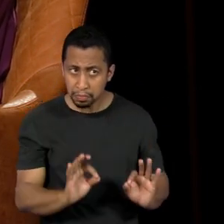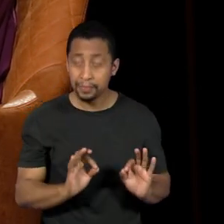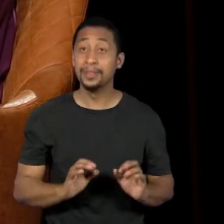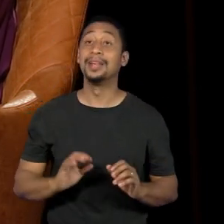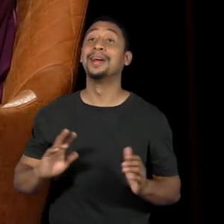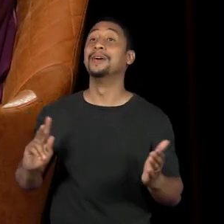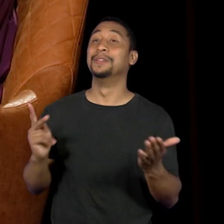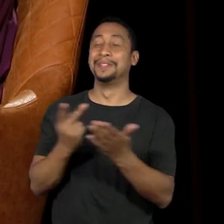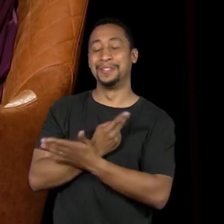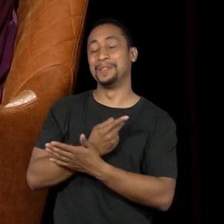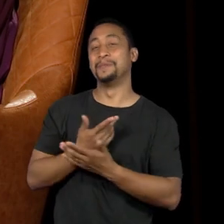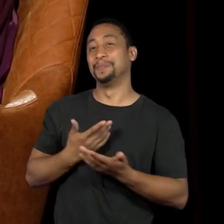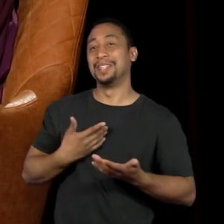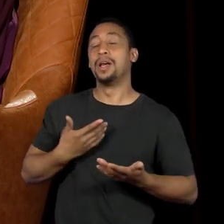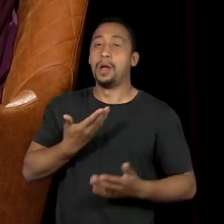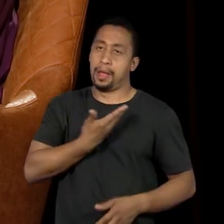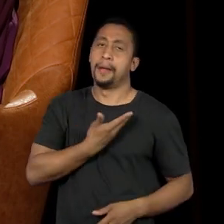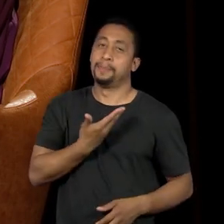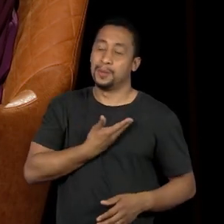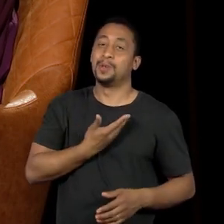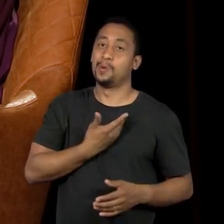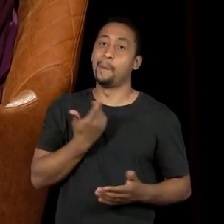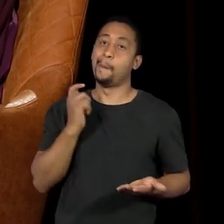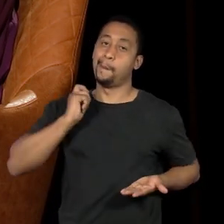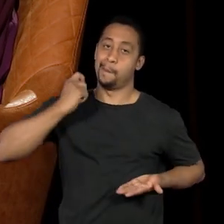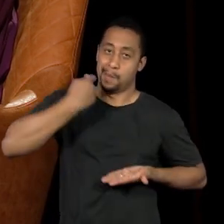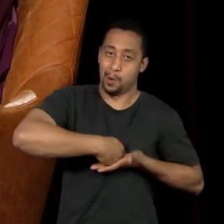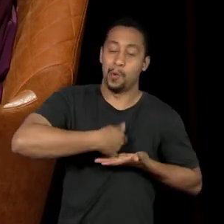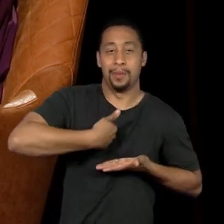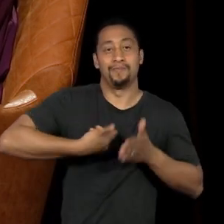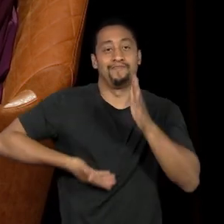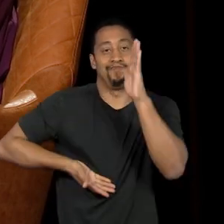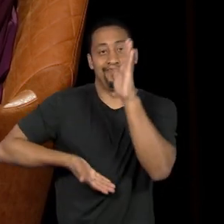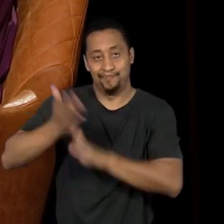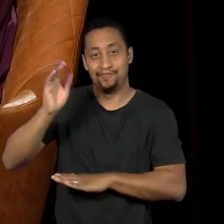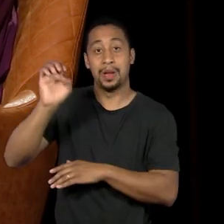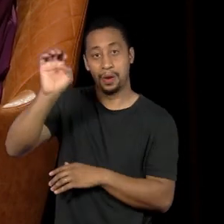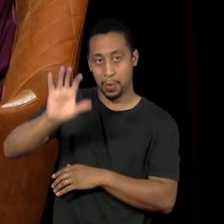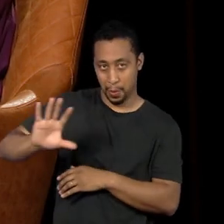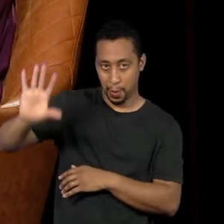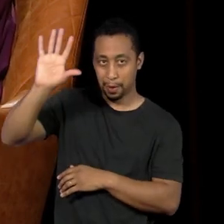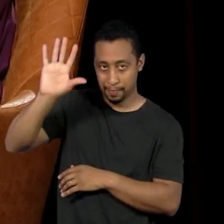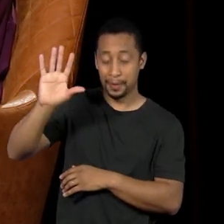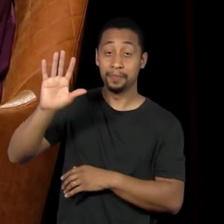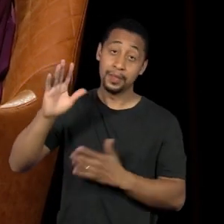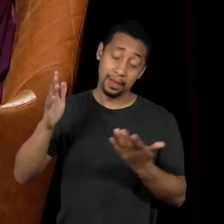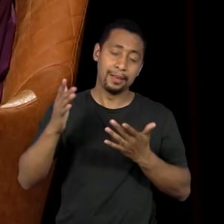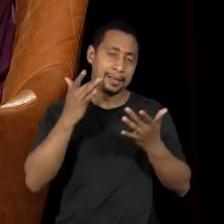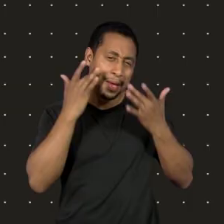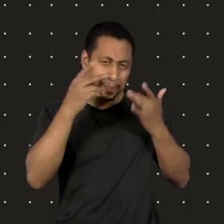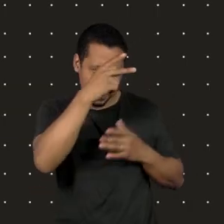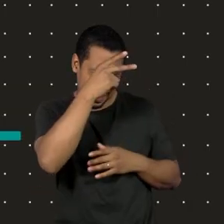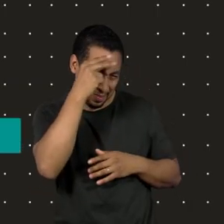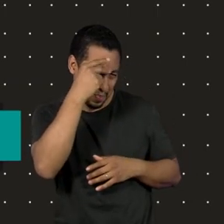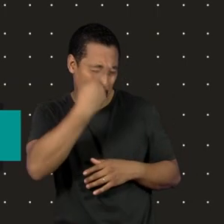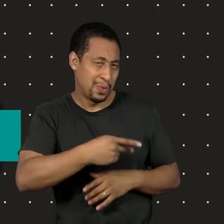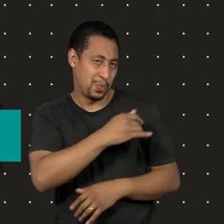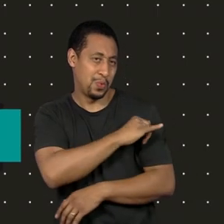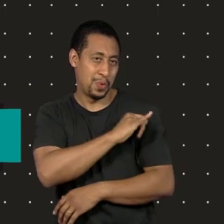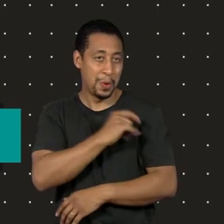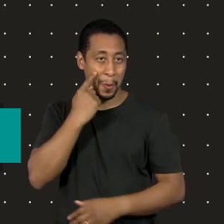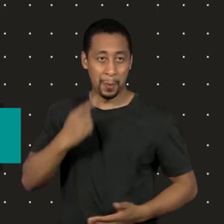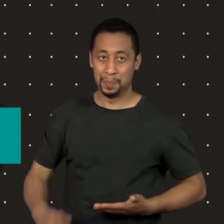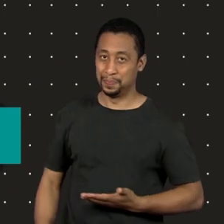para a Europa, quando eu era bailarino do Teatro Municipal do Rio de Janeiro, foi o Pascoal Carlos Magno, um